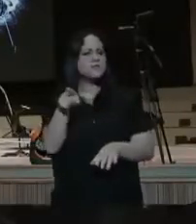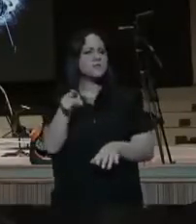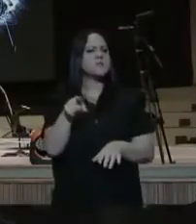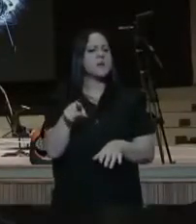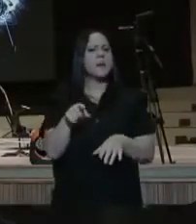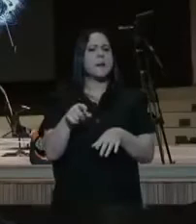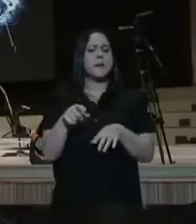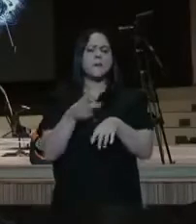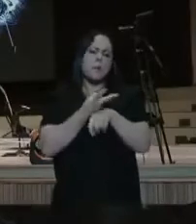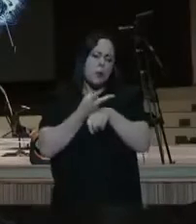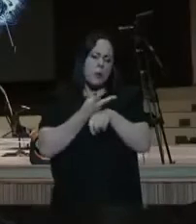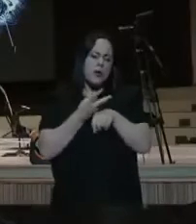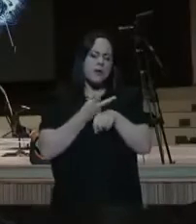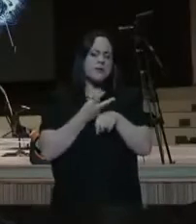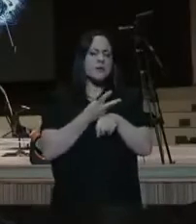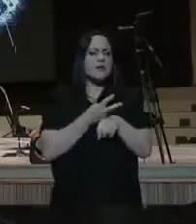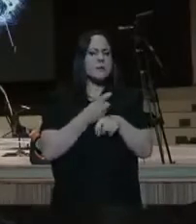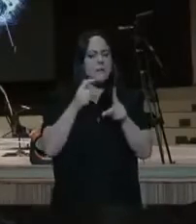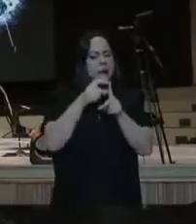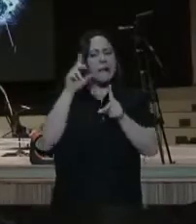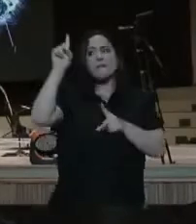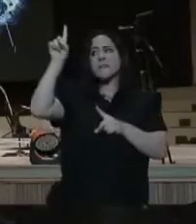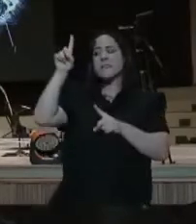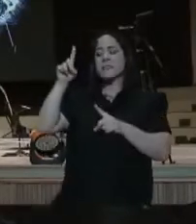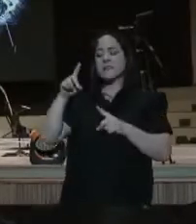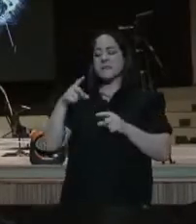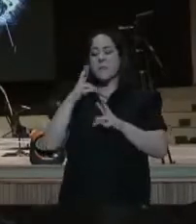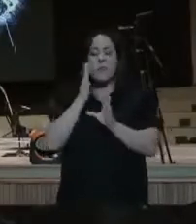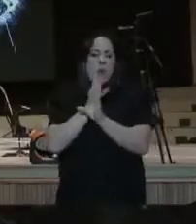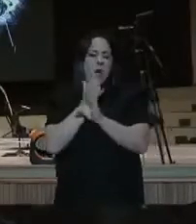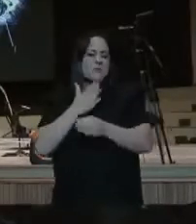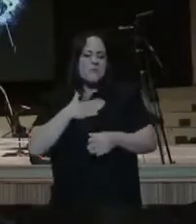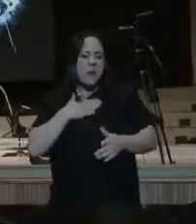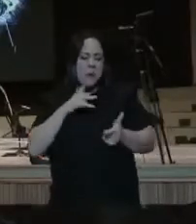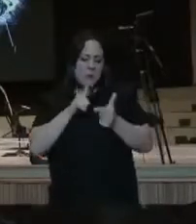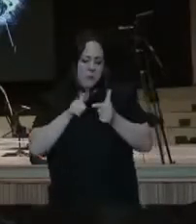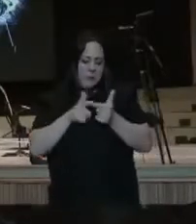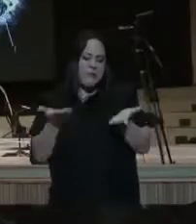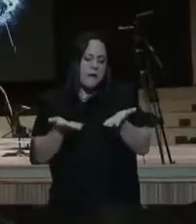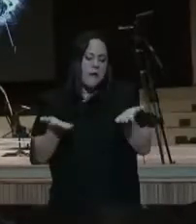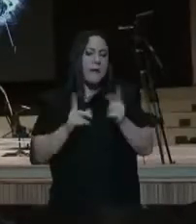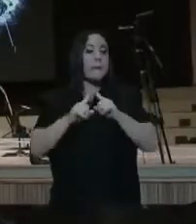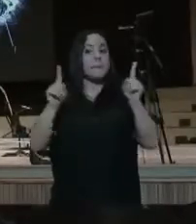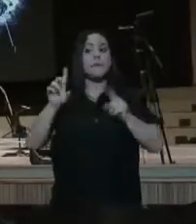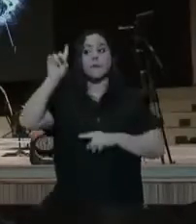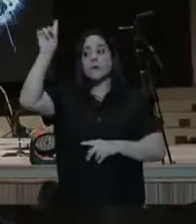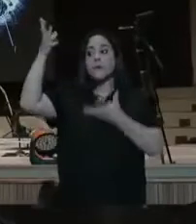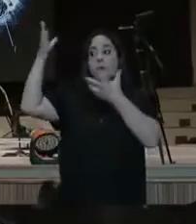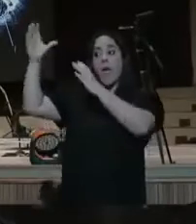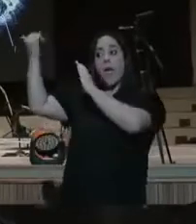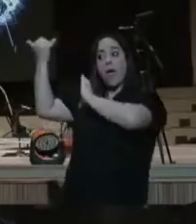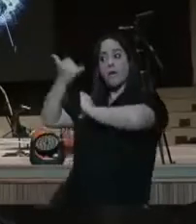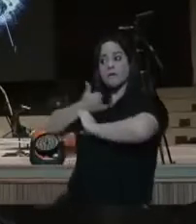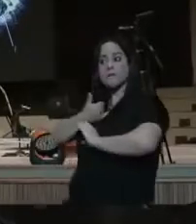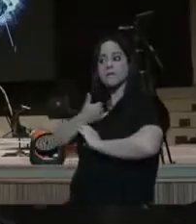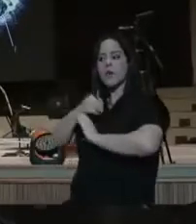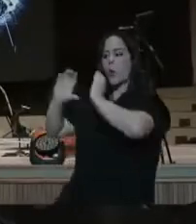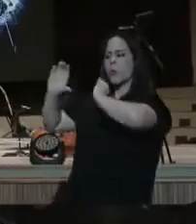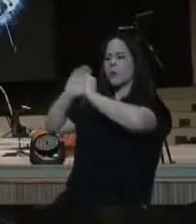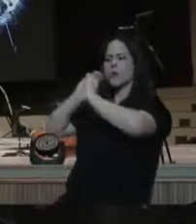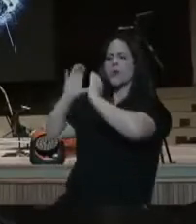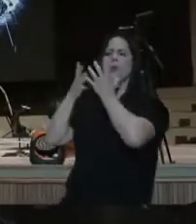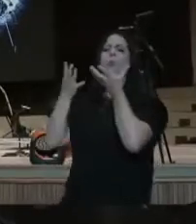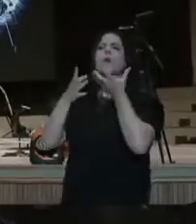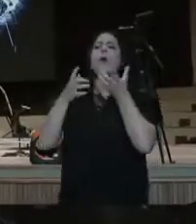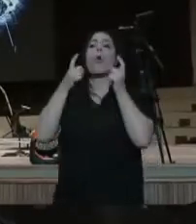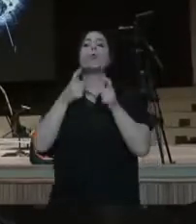palavra de deus para assistir sua situação atual mas o que deus quer comunicar é para onde